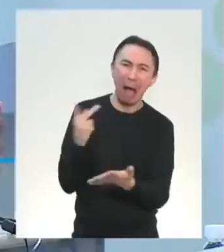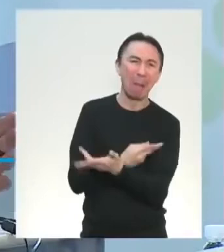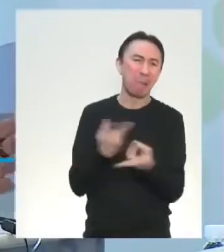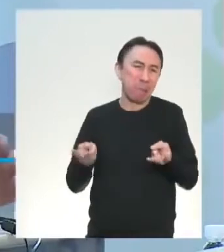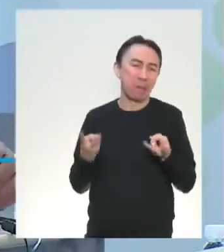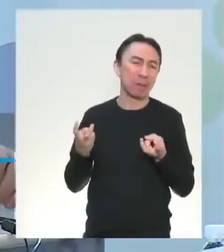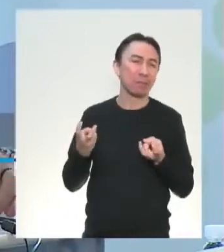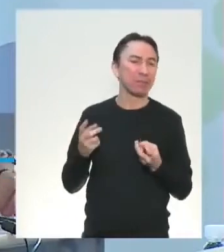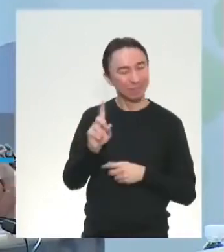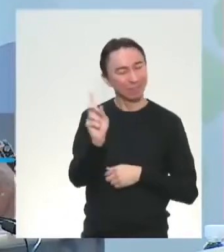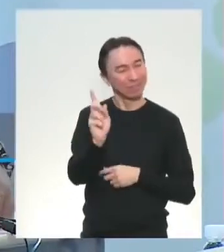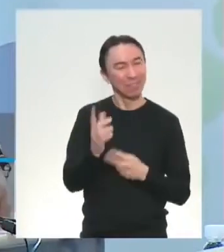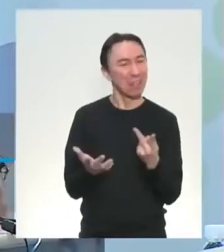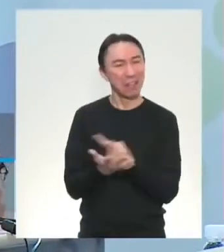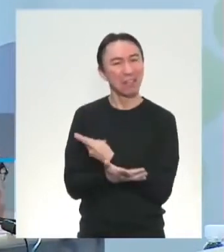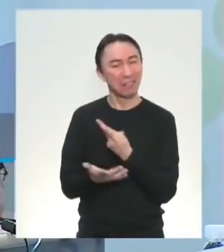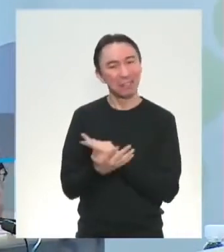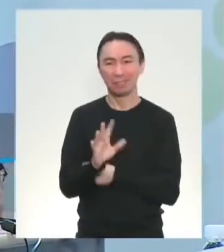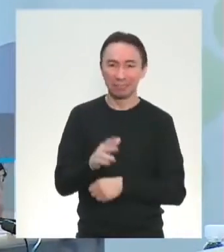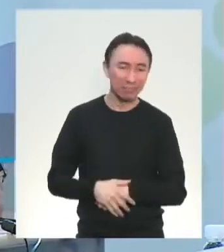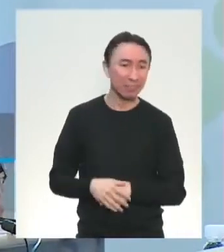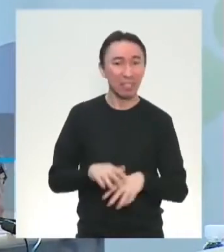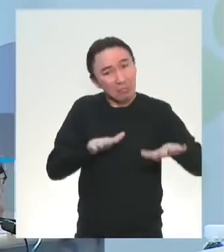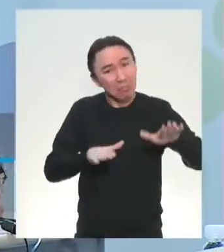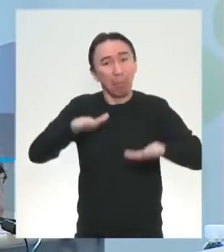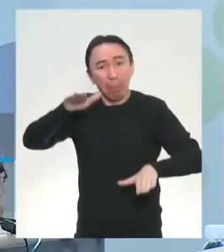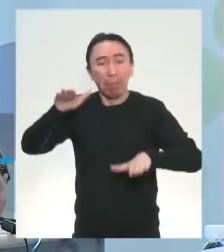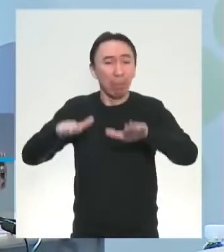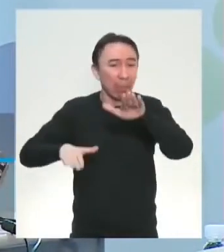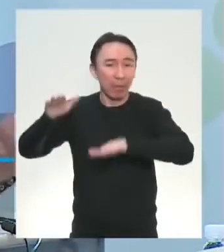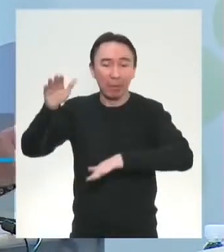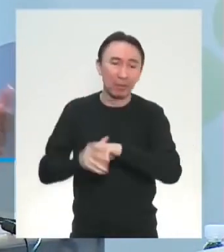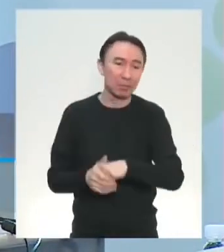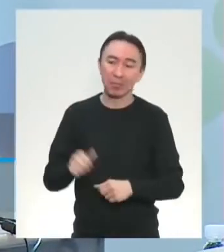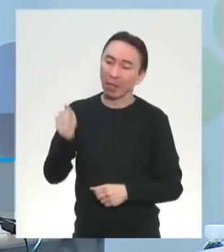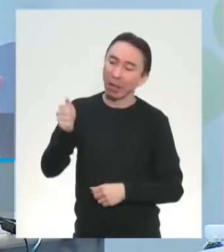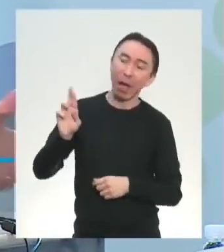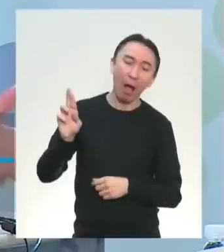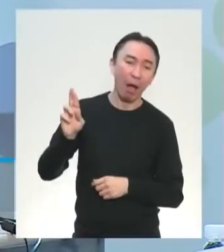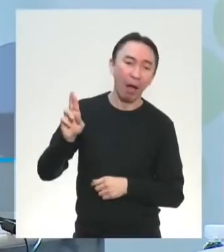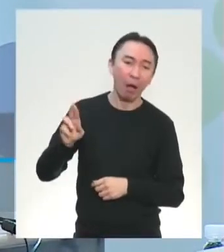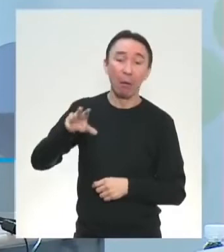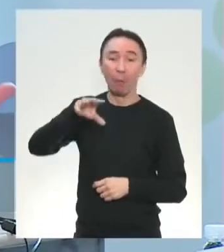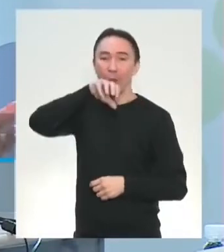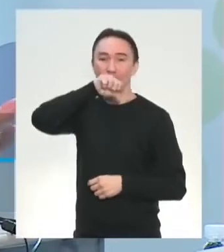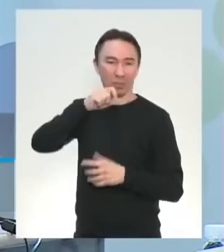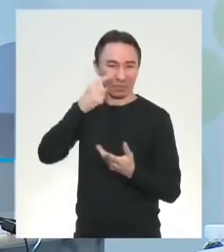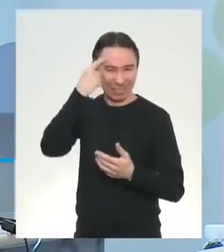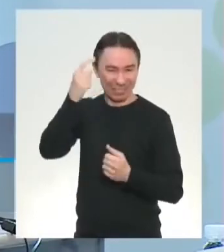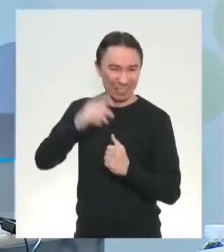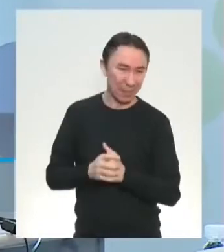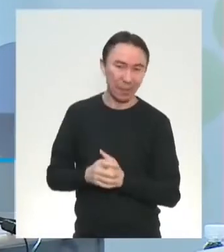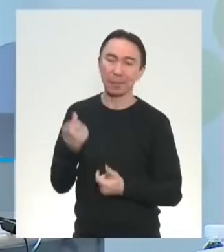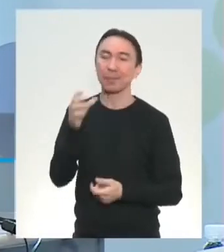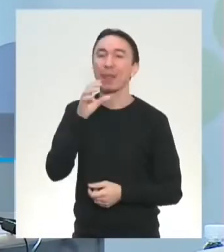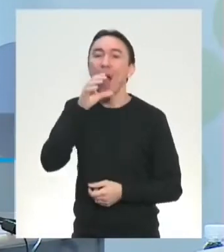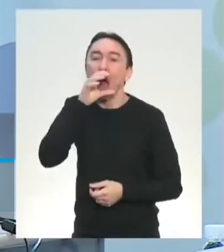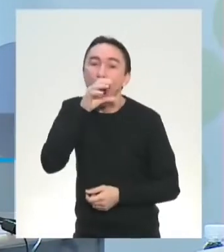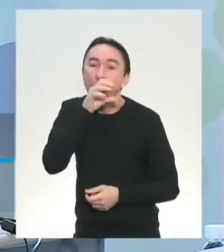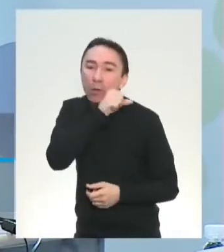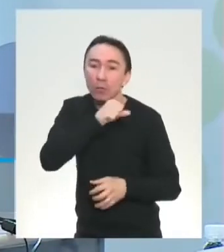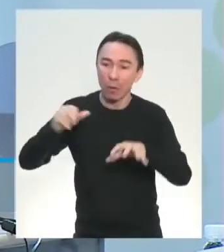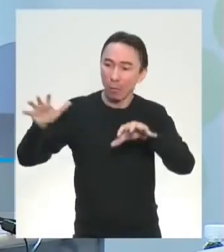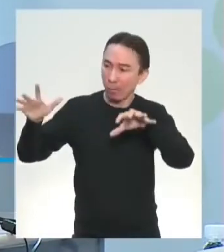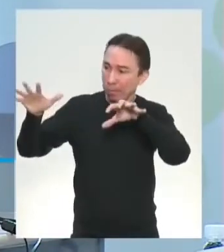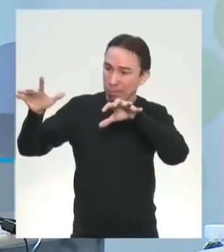verdade, depende muito da massa de ar, né? Então, se uma massa de ar quente prevalece em cima de uma fria, vai desviar, né? Então, quando